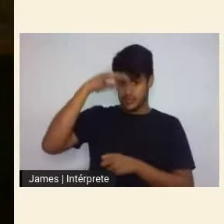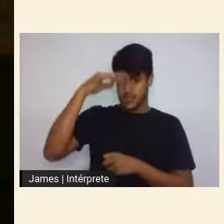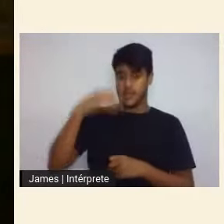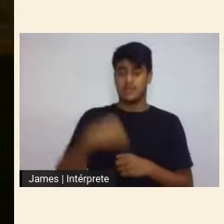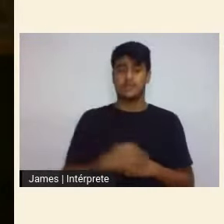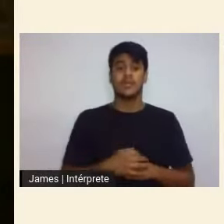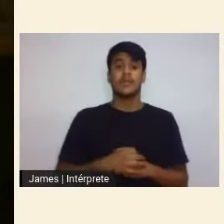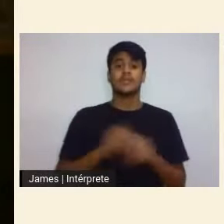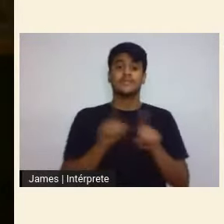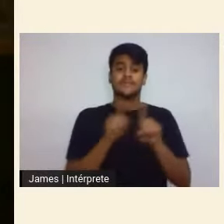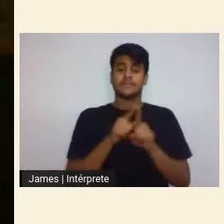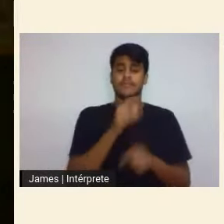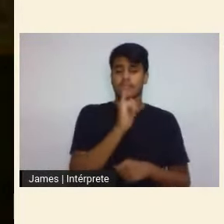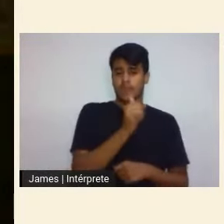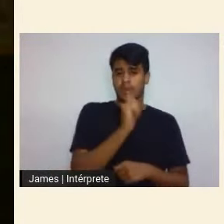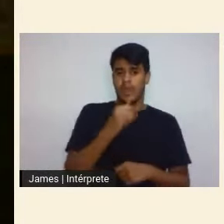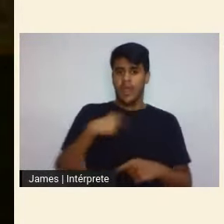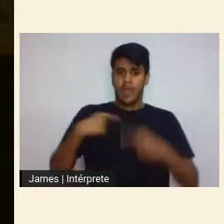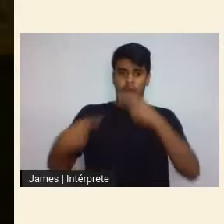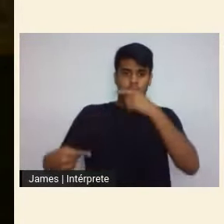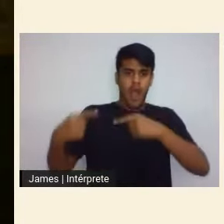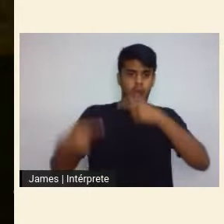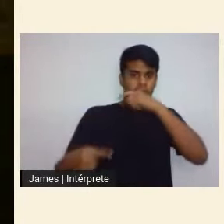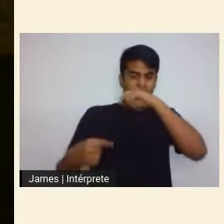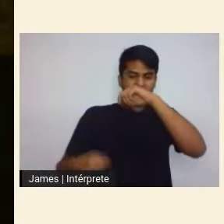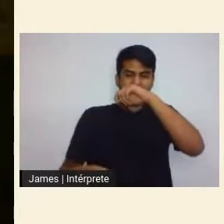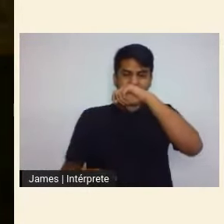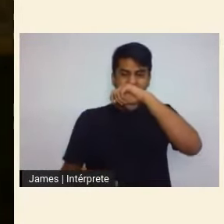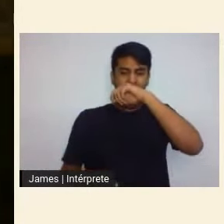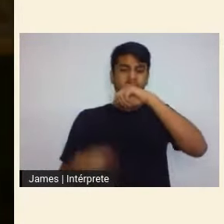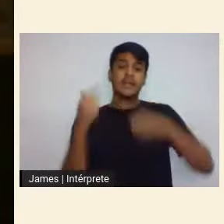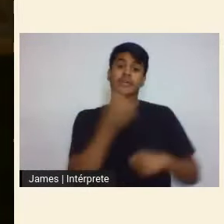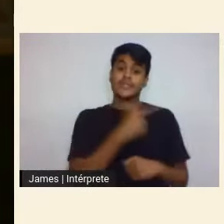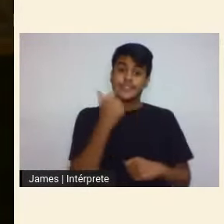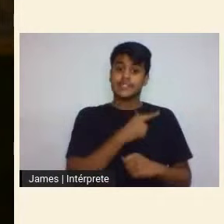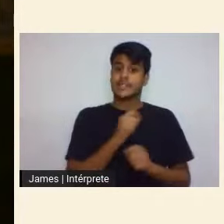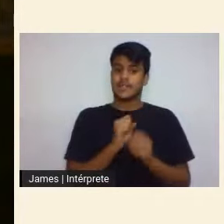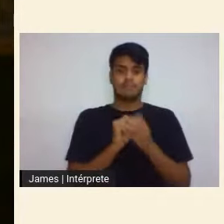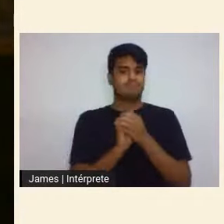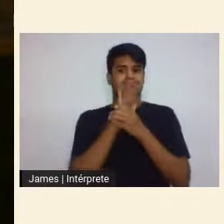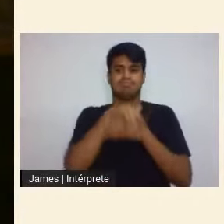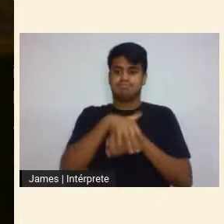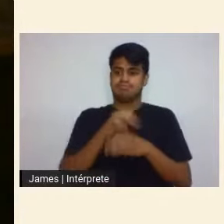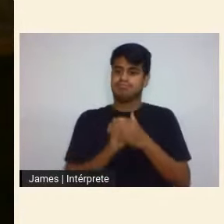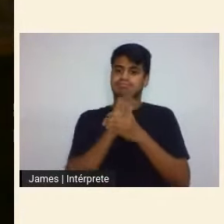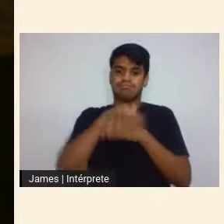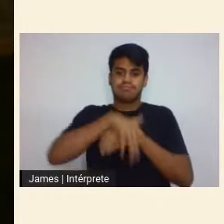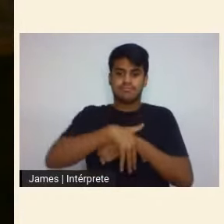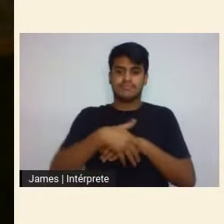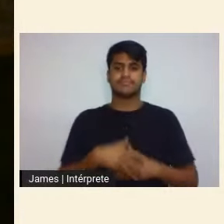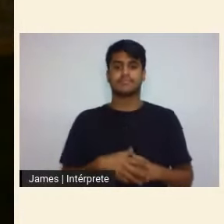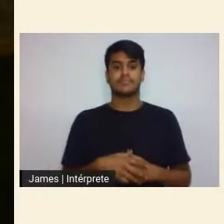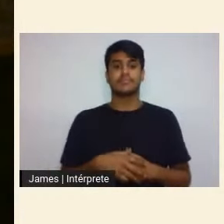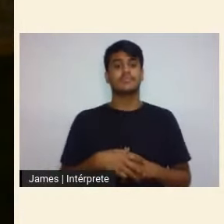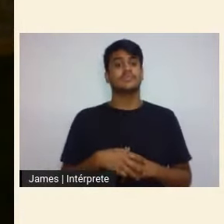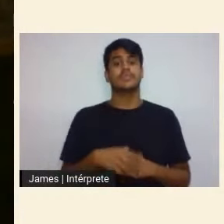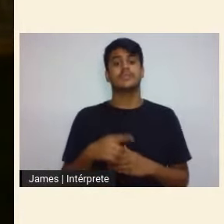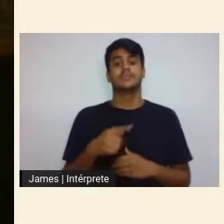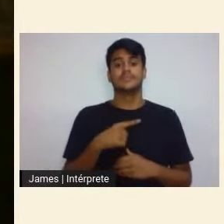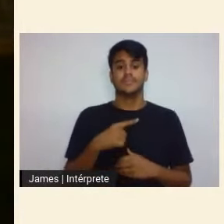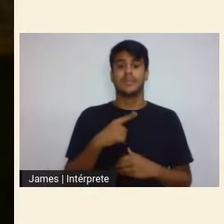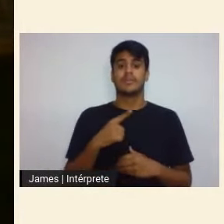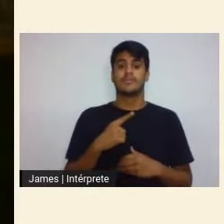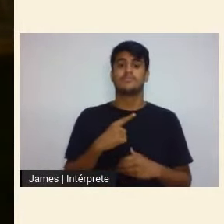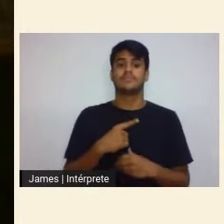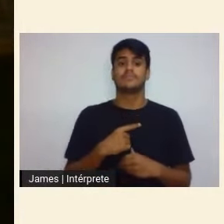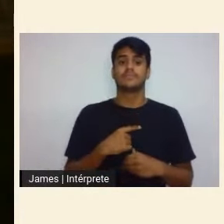narrativas conflitantes e disputas discursivas que transbordam os autores do modernismo, de Dalcídio Jurandir a